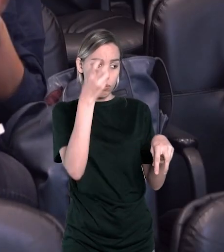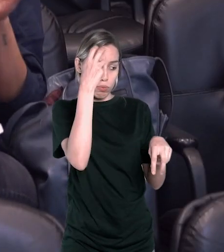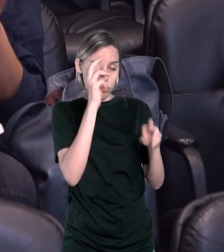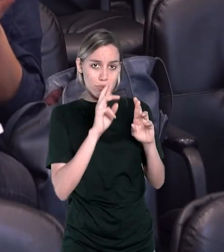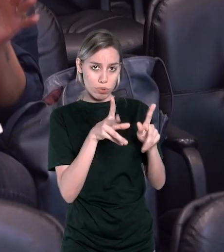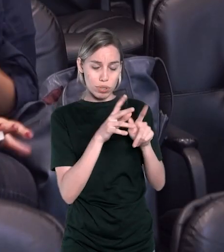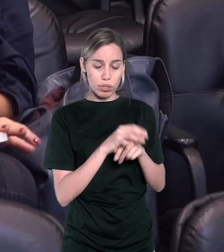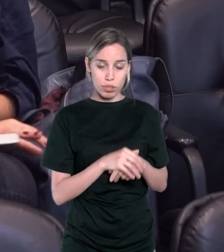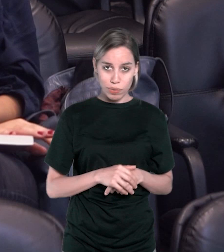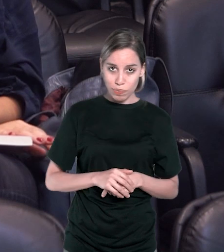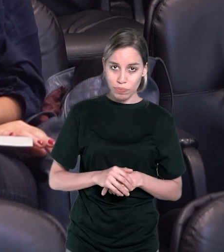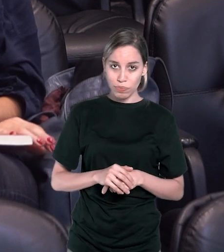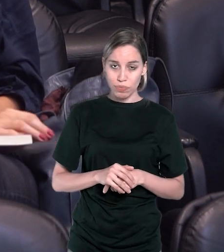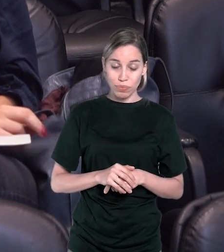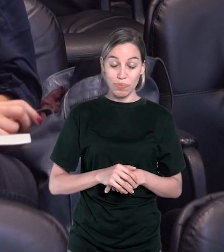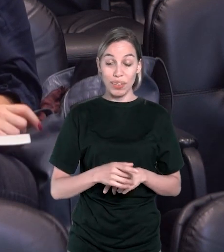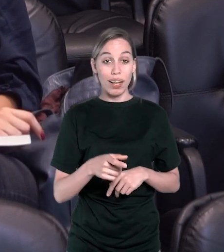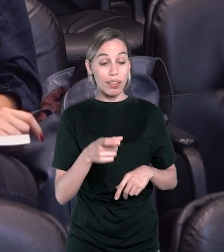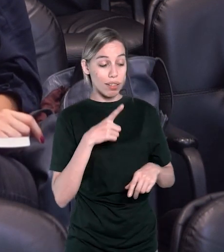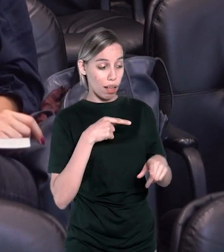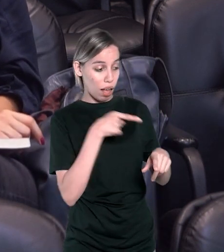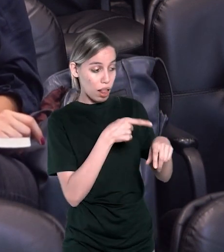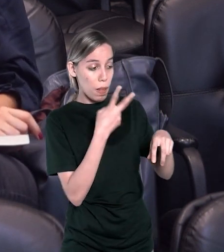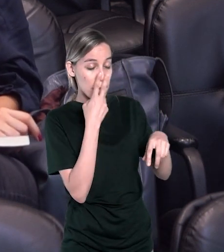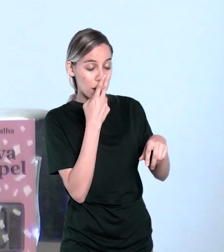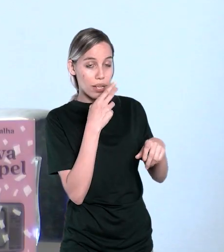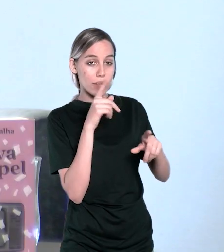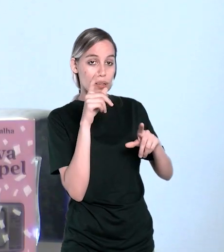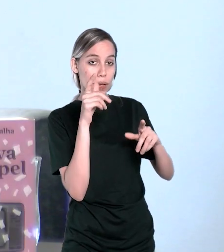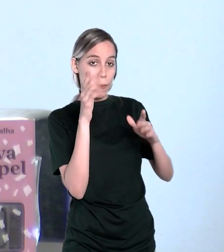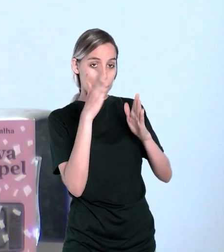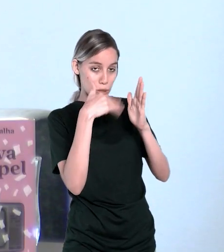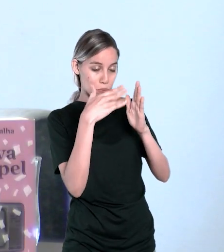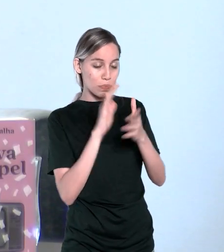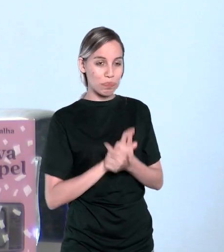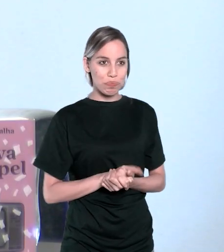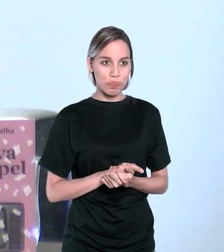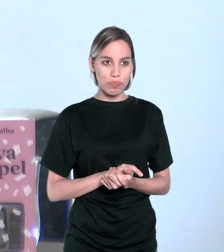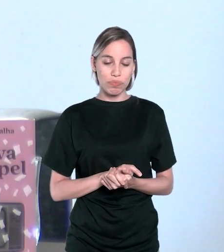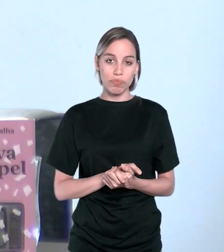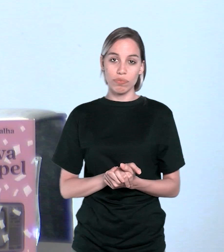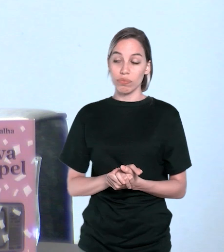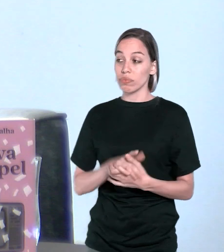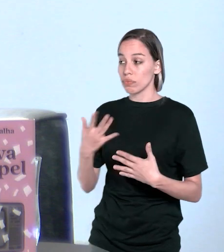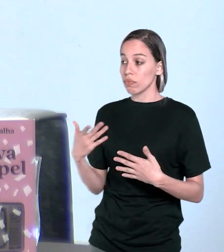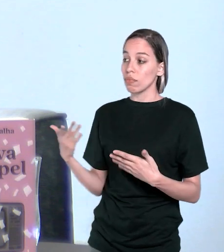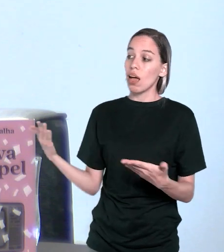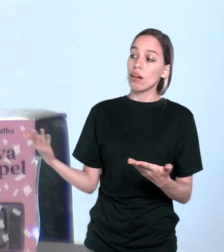Na plateia, um casal acompanha as palmas. Chuva de papel. Bom, Chuva de Papel